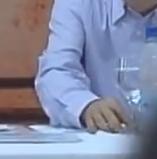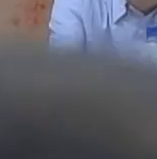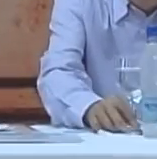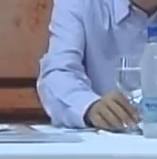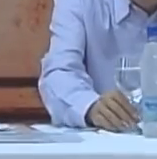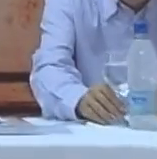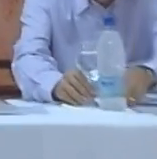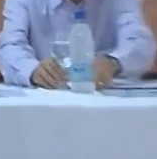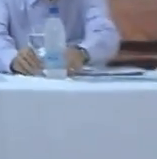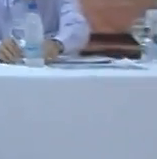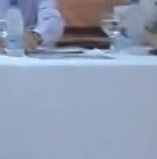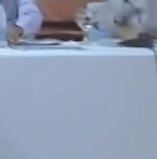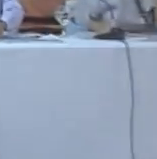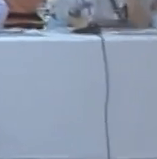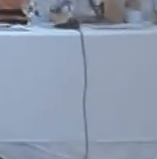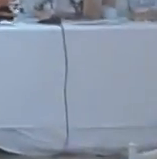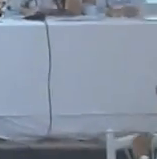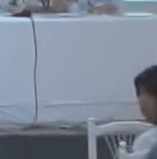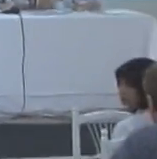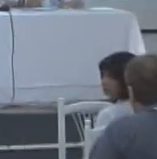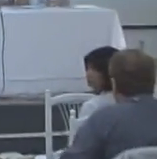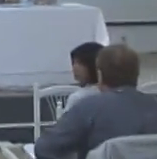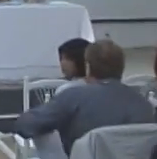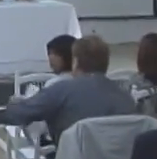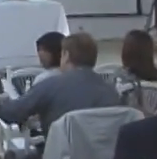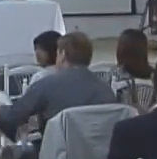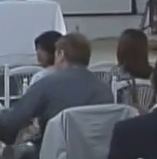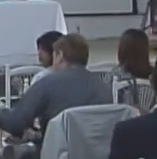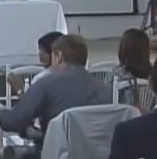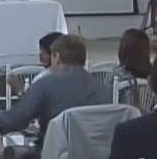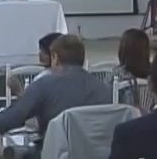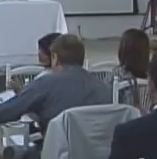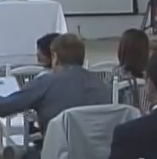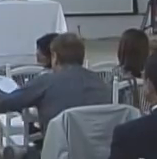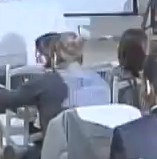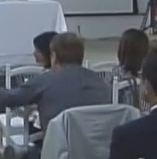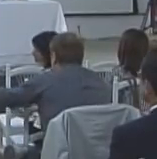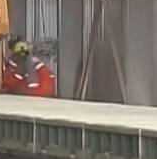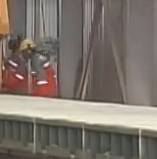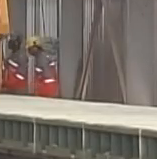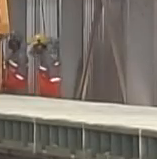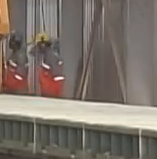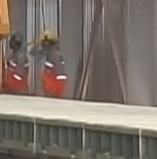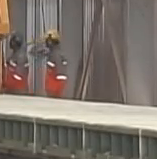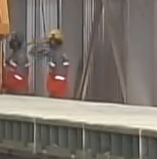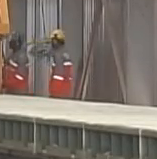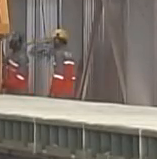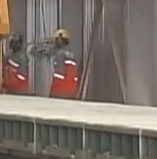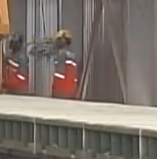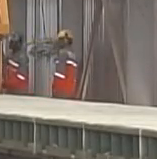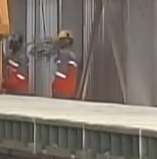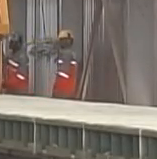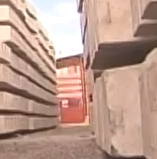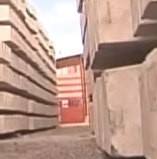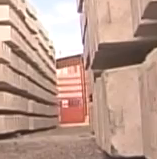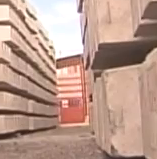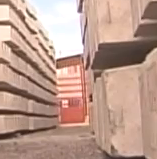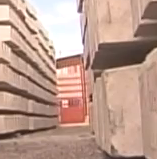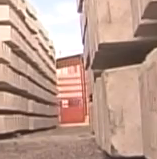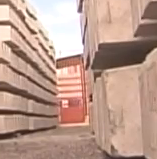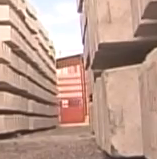reunião em Goianira, a presidenta recebeu informações dos técnicos sobre o andamento do projeto, que prevê neste